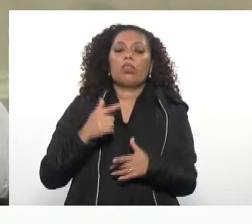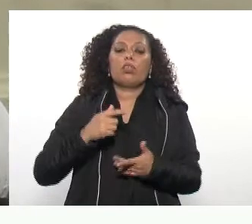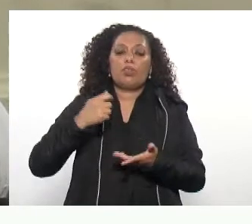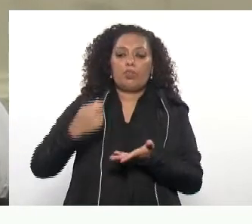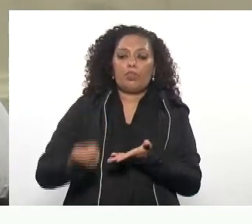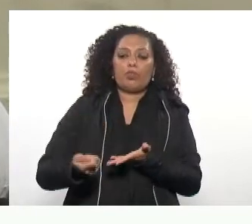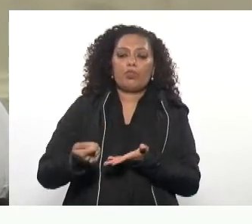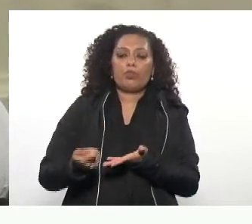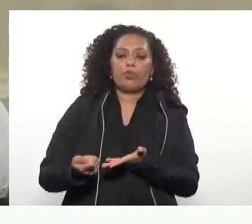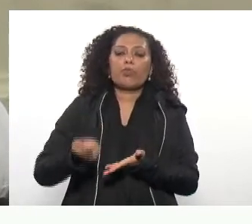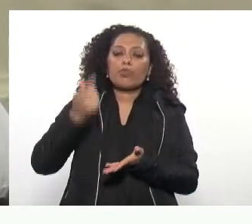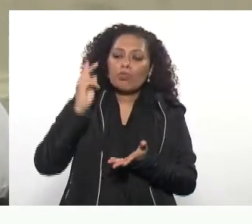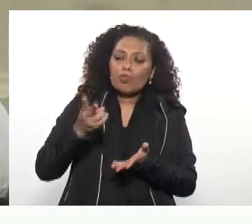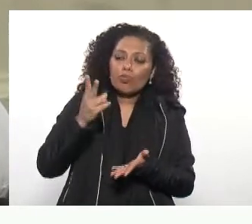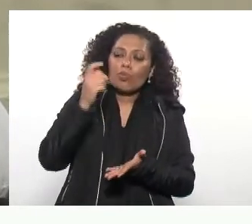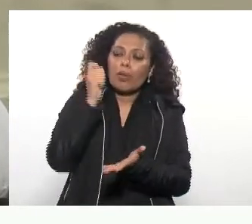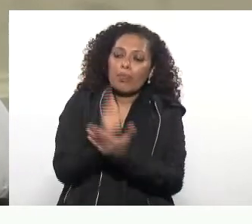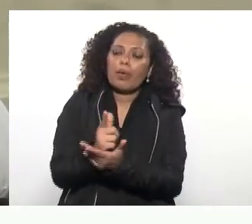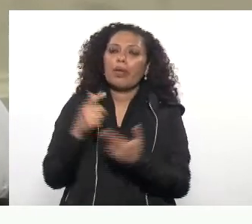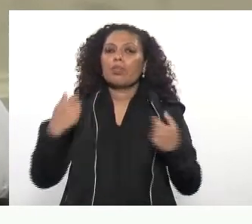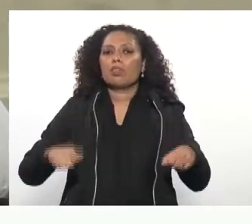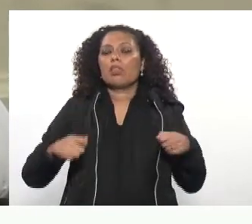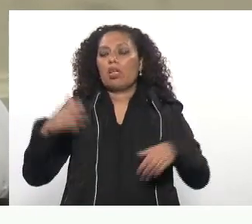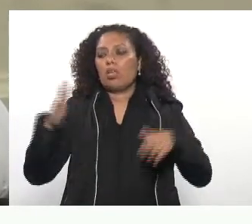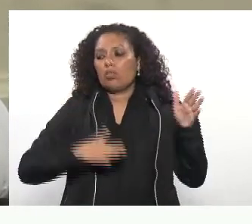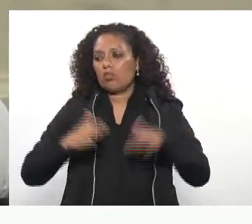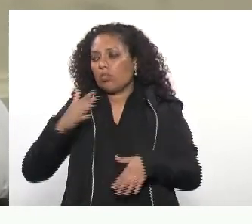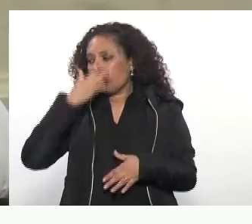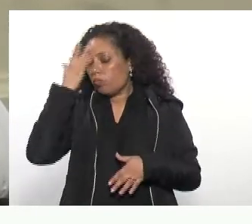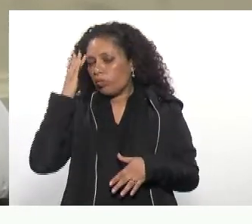vai reabrir ou passar a loja para alguém que ele vai ver